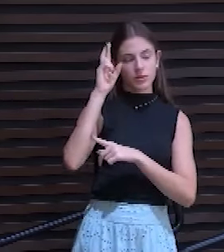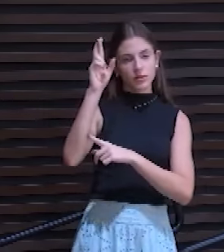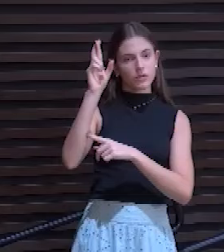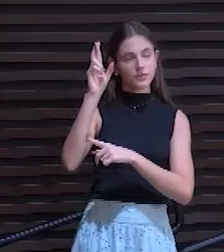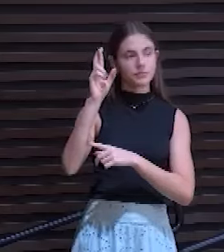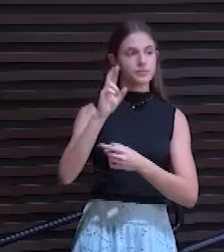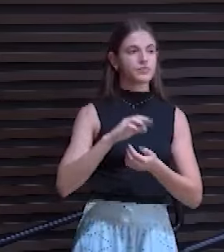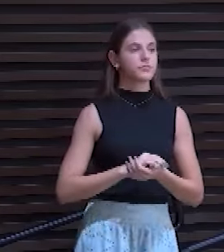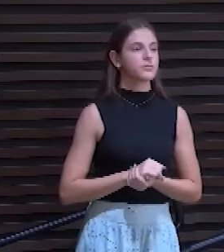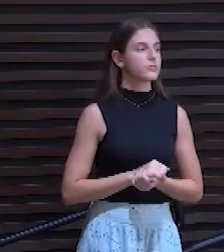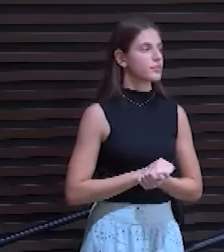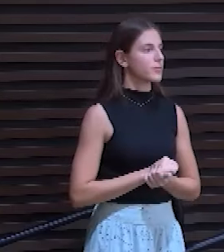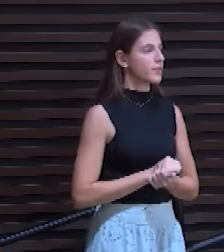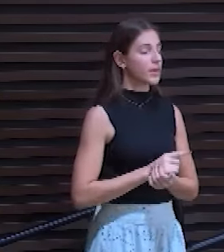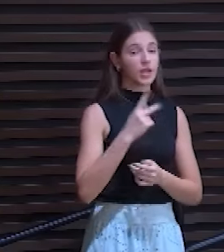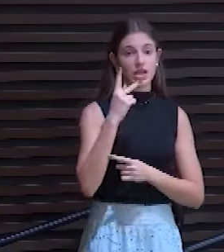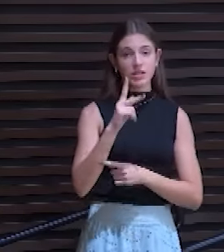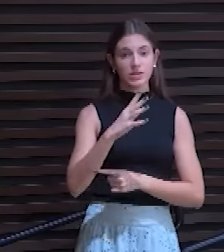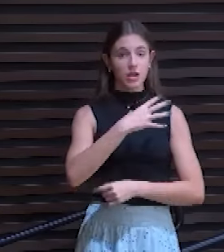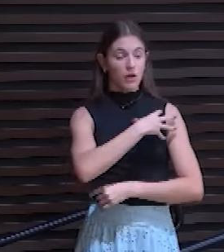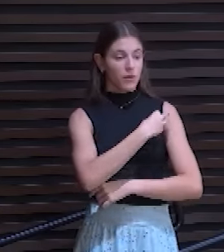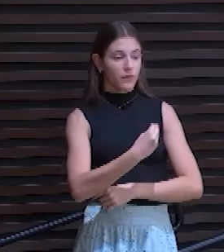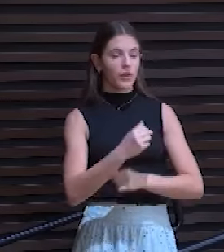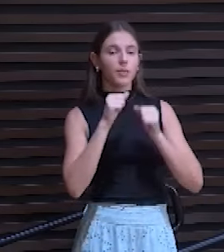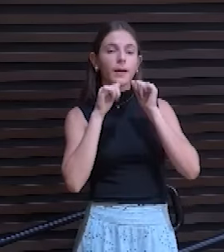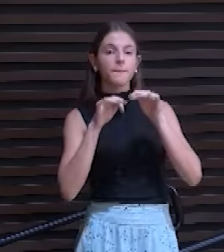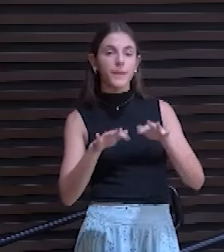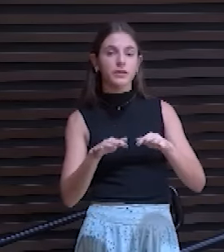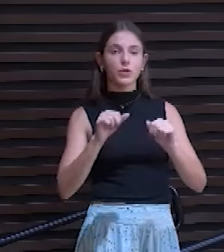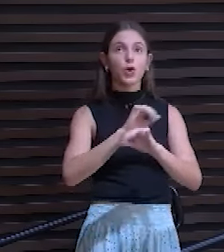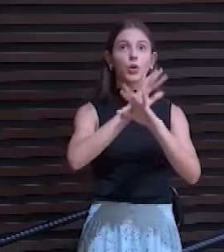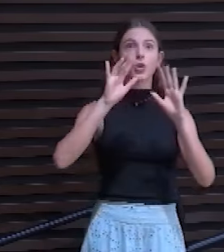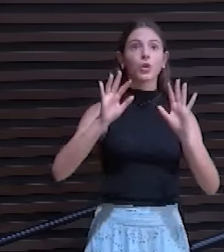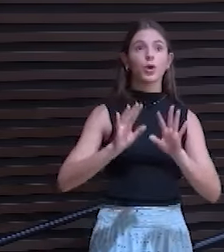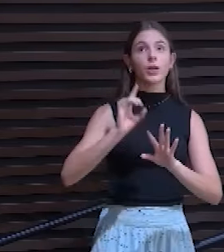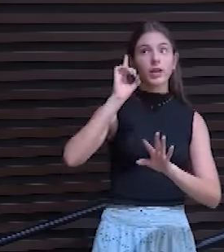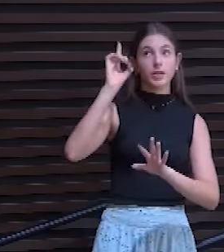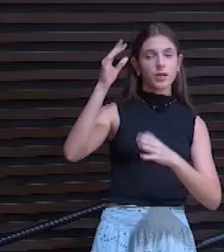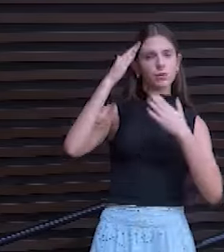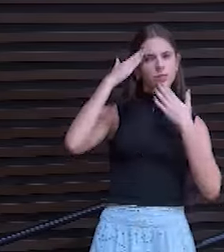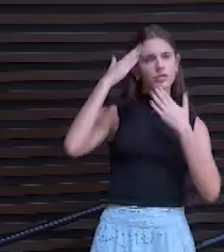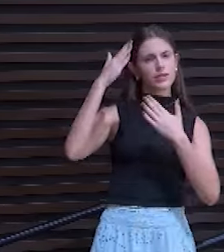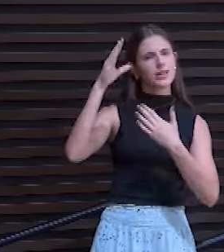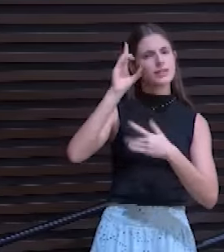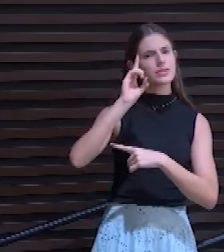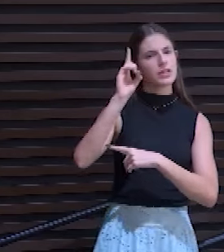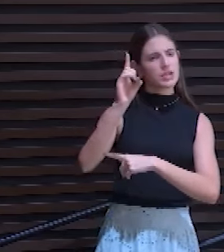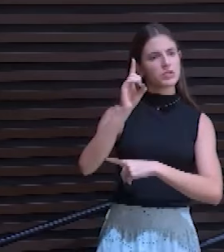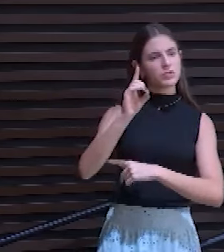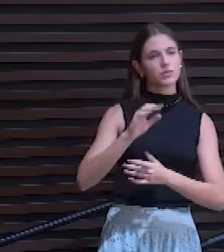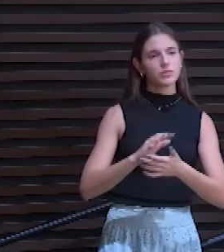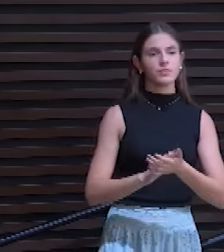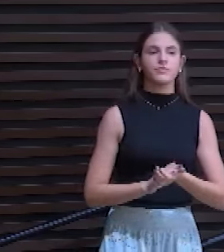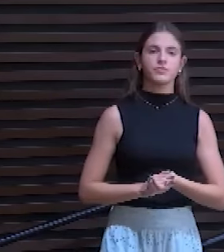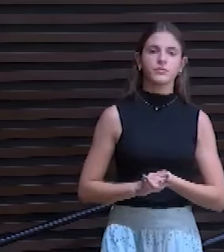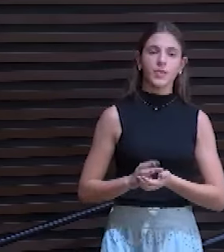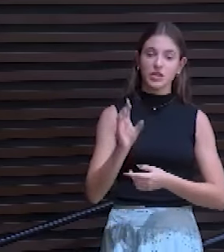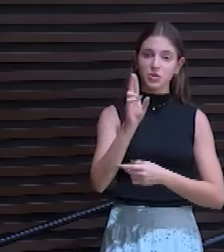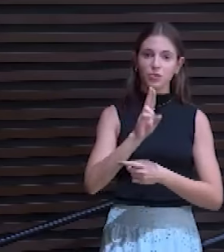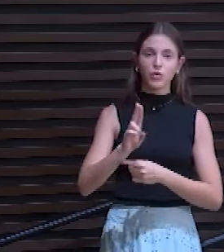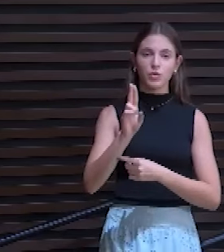Olha, o seu filho é uma benção. Glória a Deus. Graças a Deus, eu não tenho, fui só um instrumento de Deus na